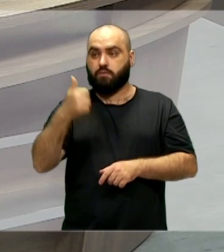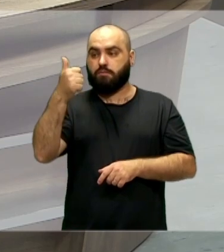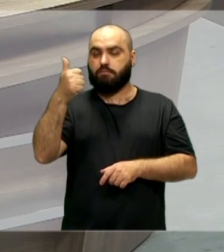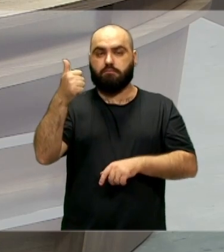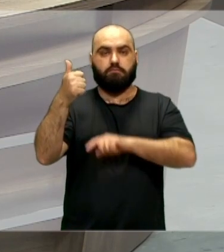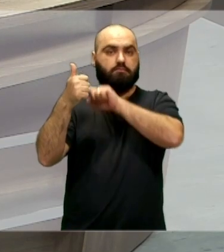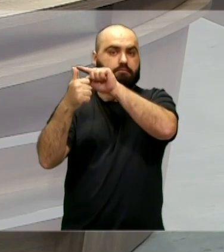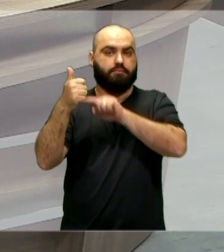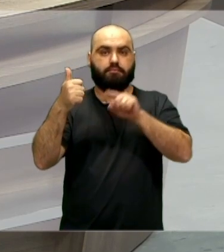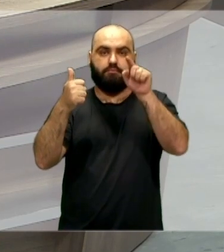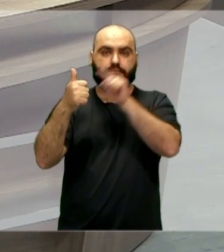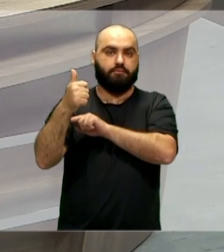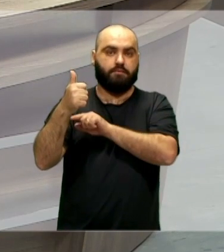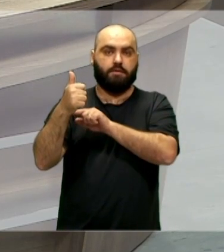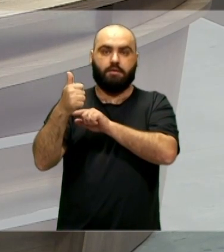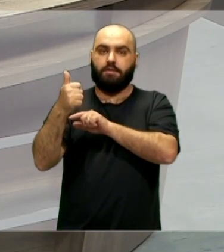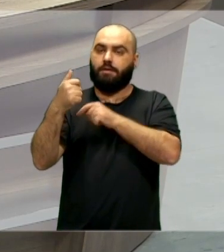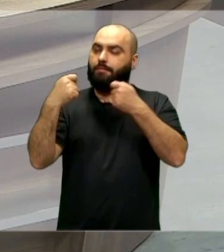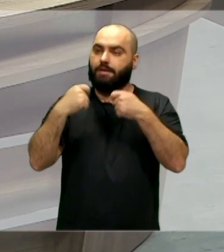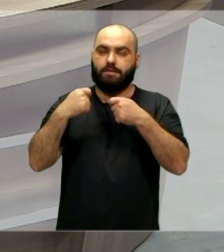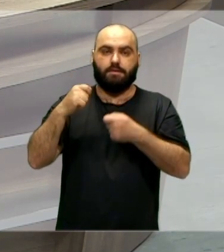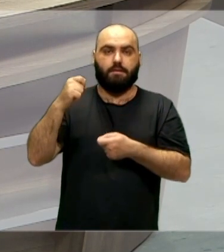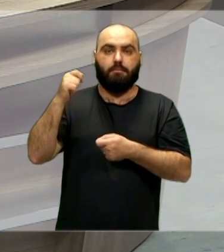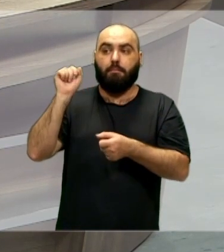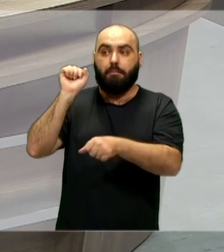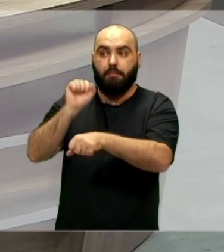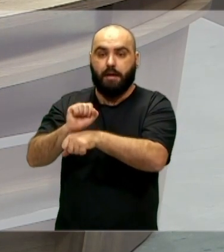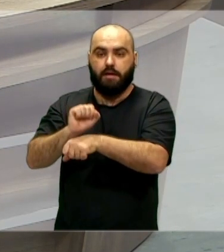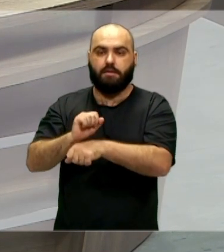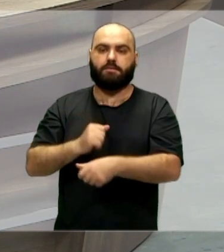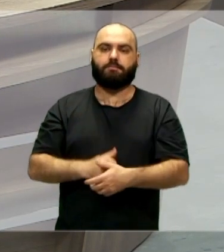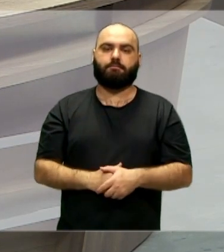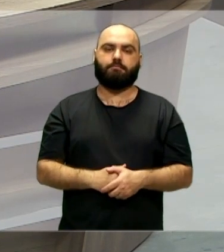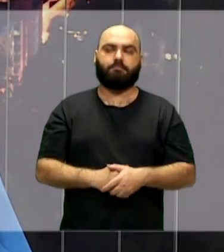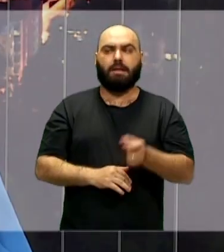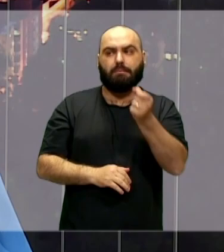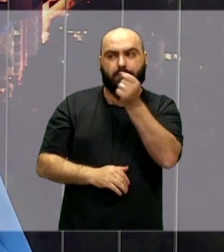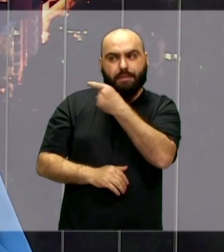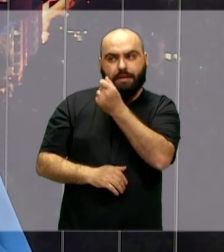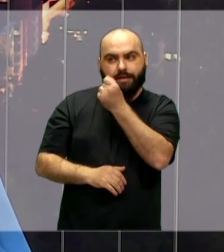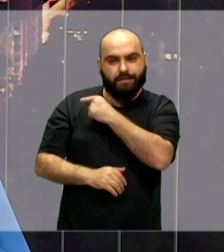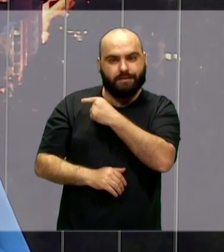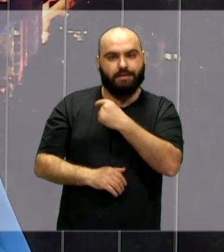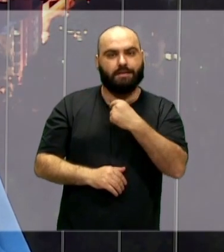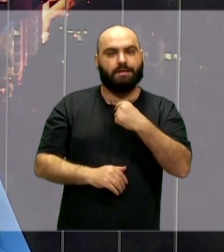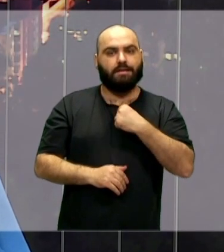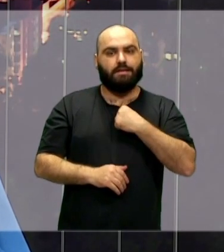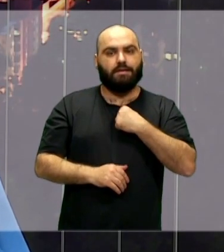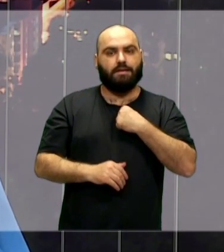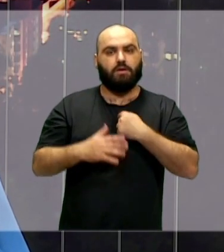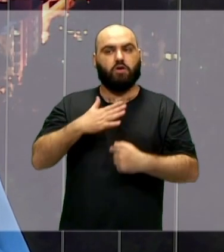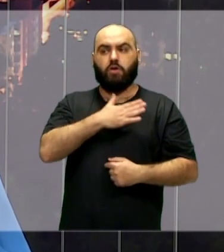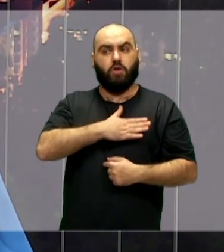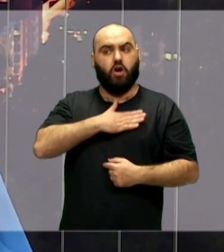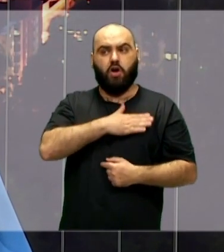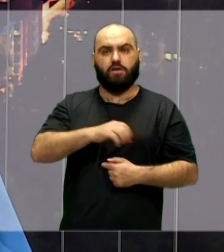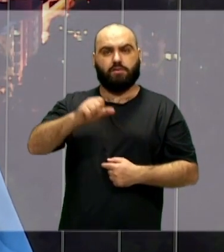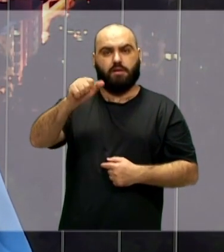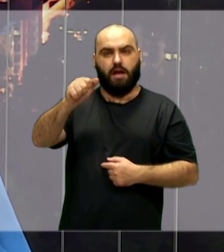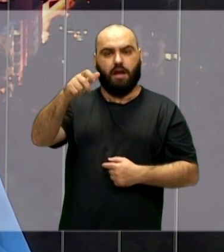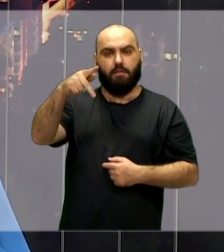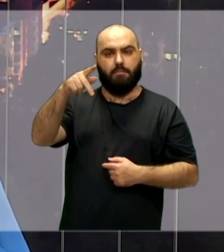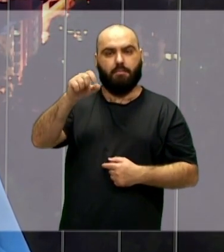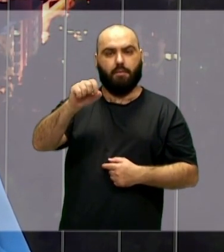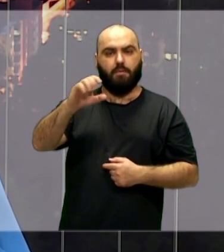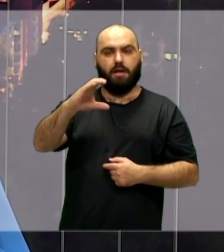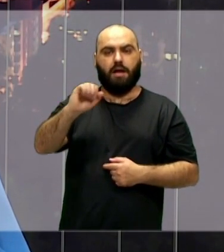em matar pessoas trans? Você é um pouco cômica agora, eu sou uma grande fã do apocalipse, né? Então, às